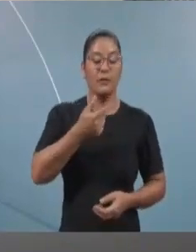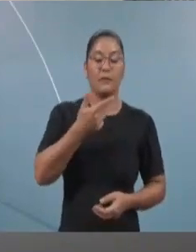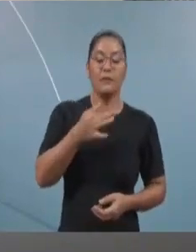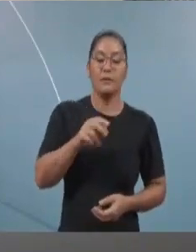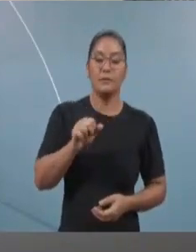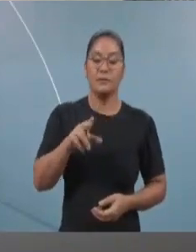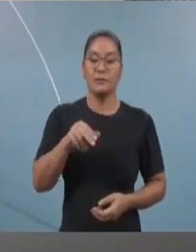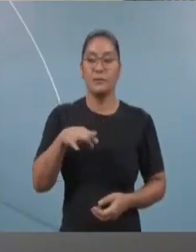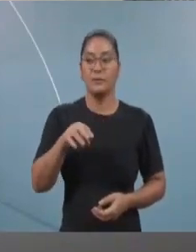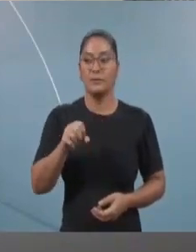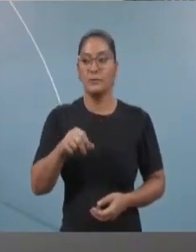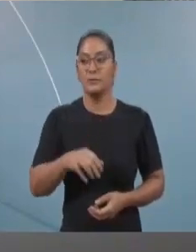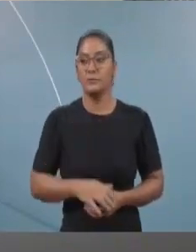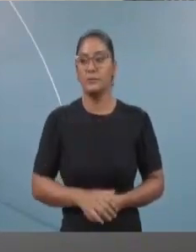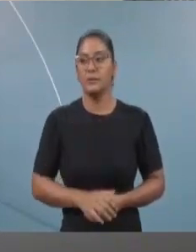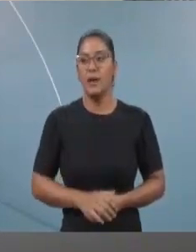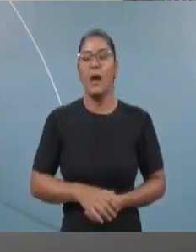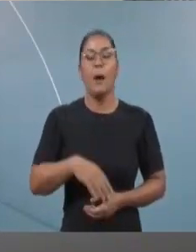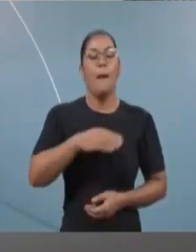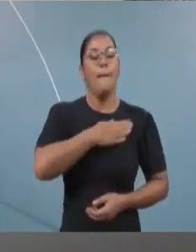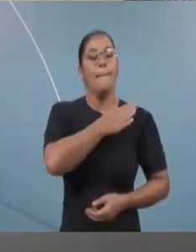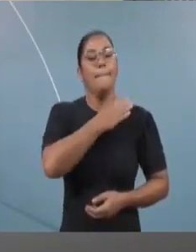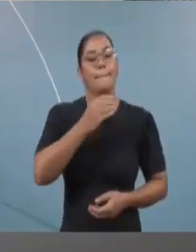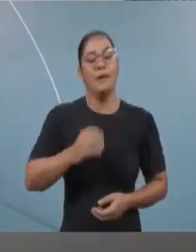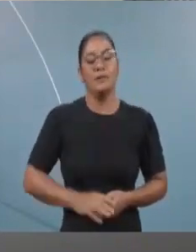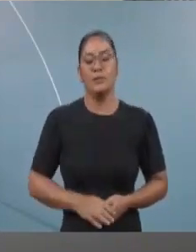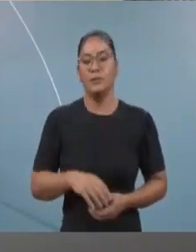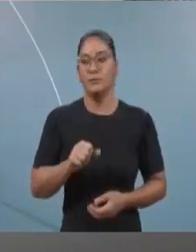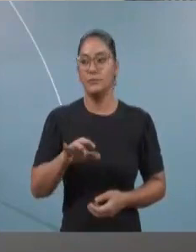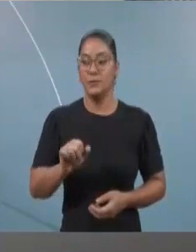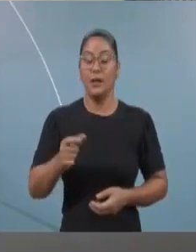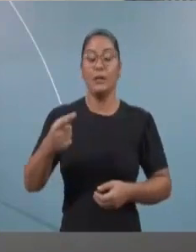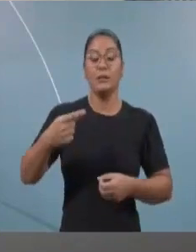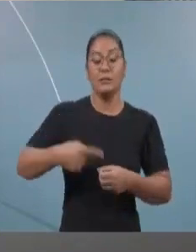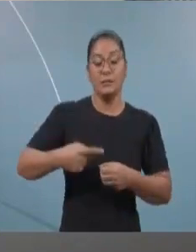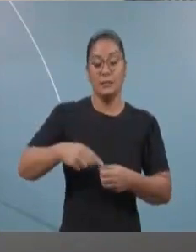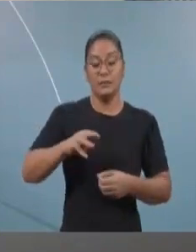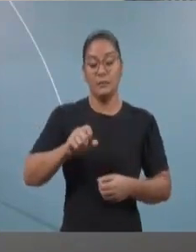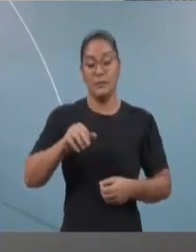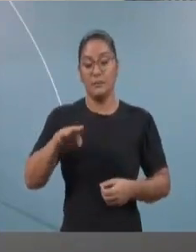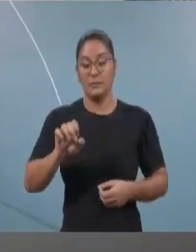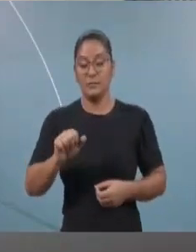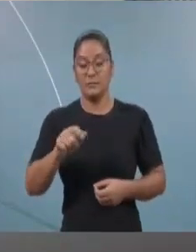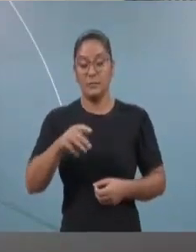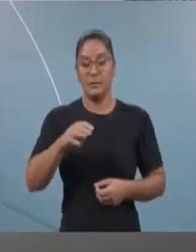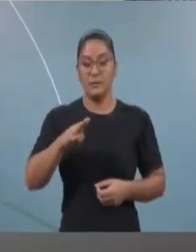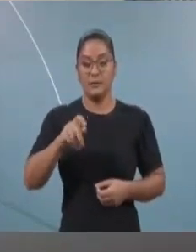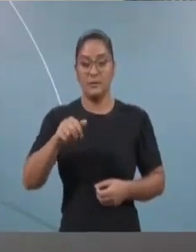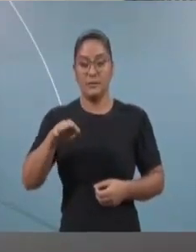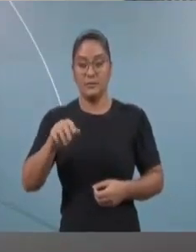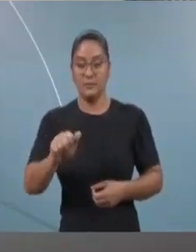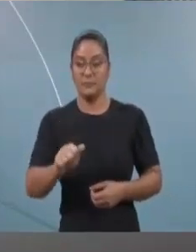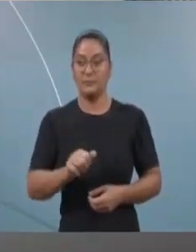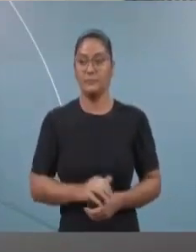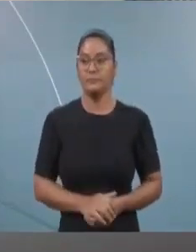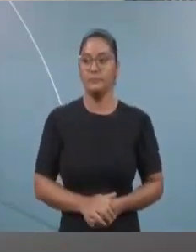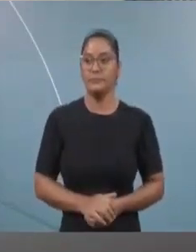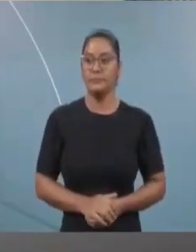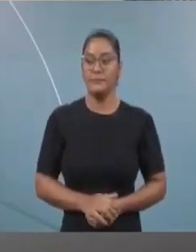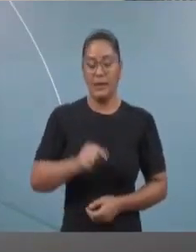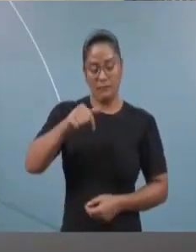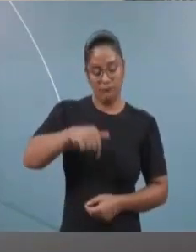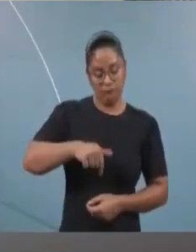Lula era o major Lula de timbos Batista Cidade esta que aqui com